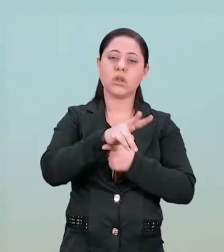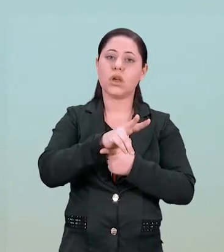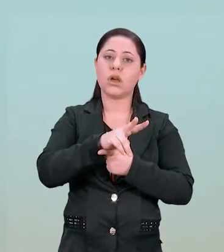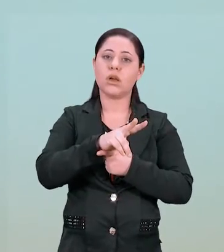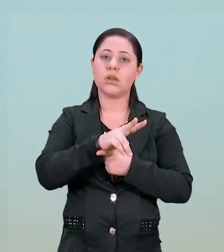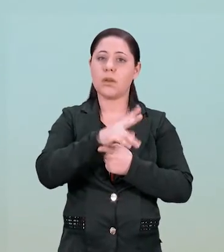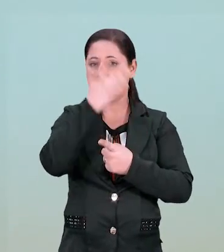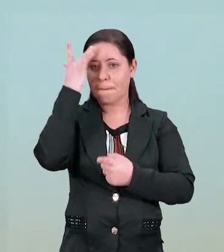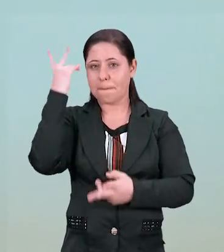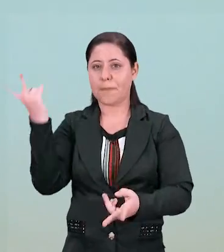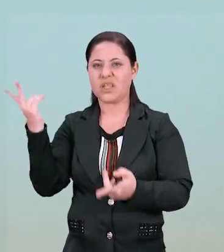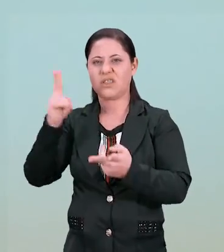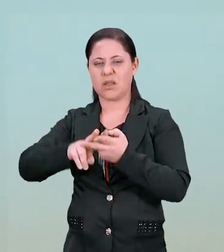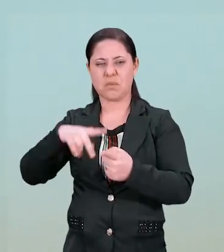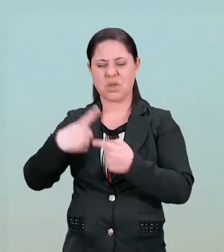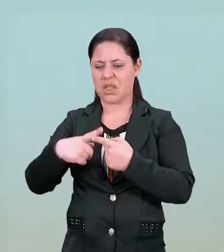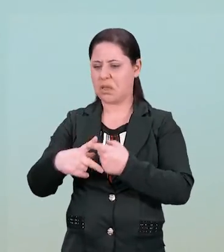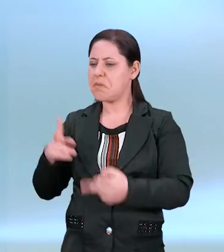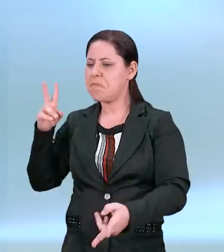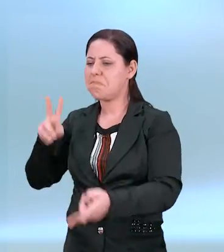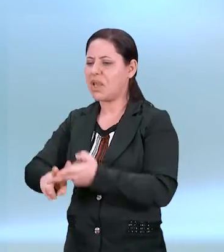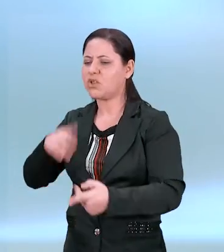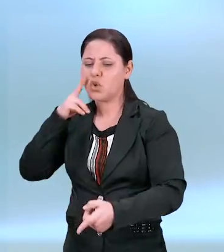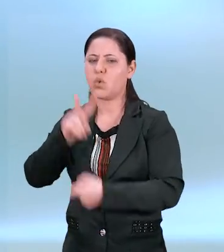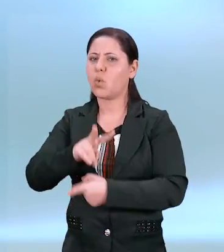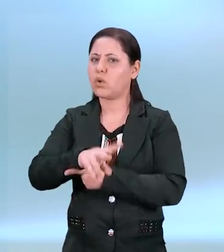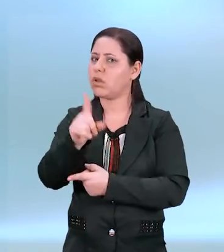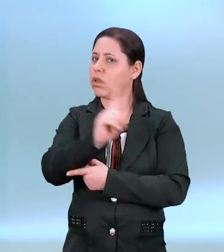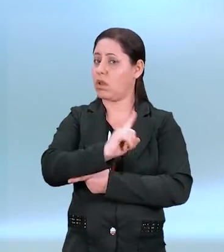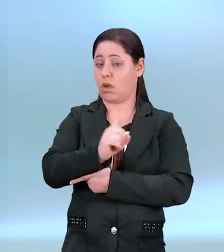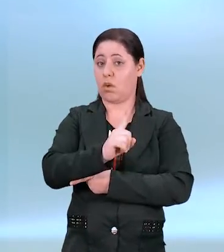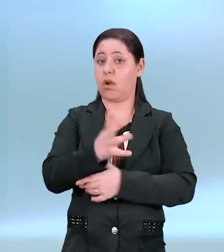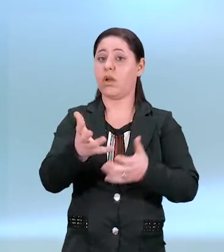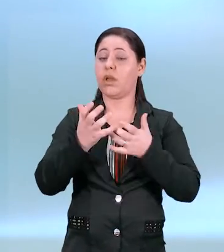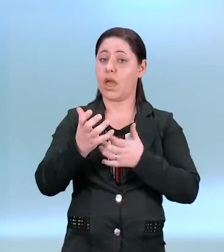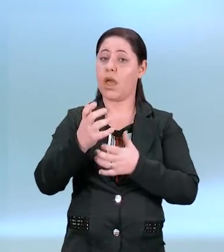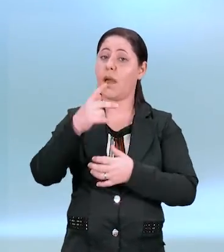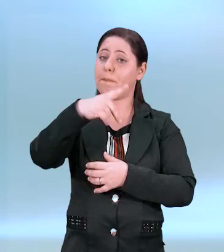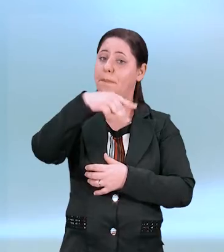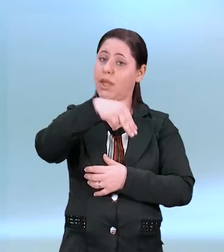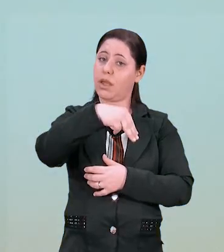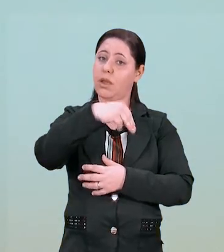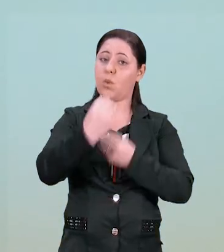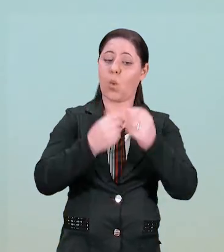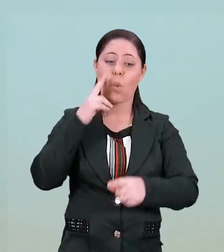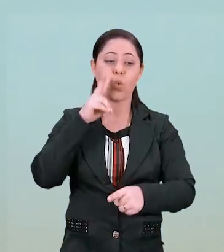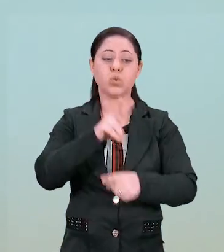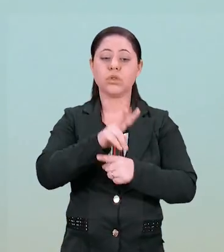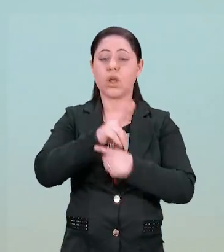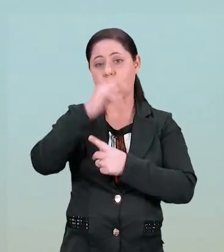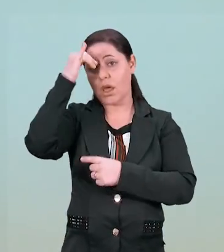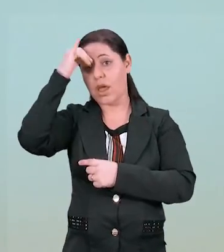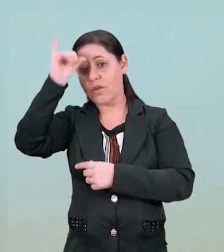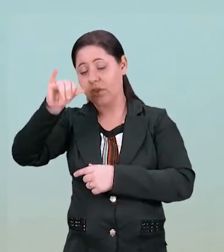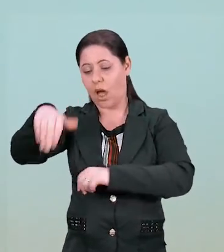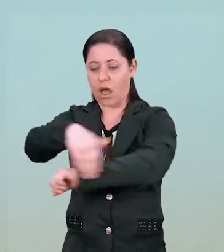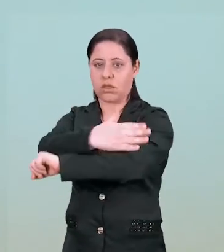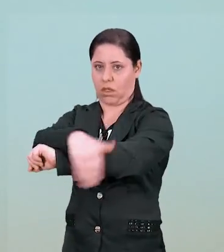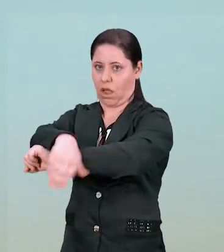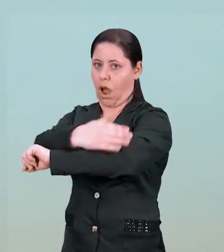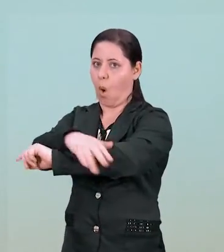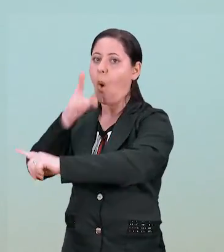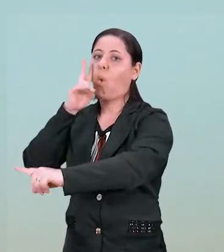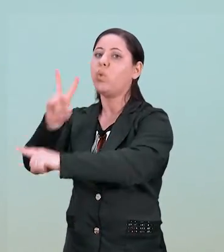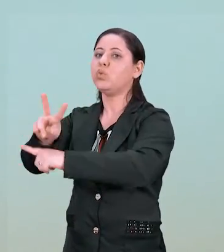prende não cuida. Nós queremos a Polícia Militar atuando de forma preventiva nas ruas, atendendo